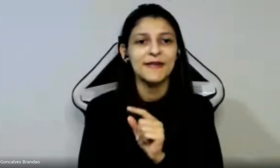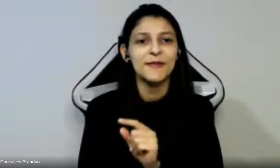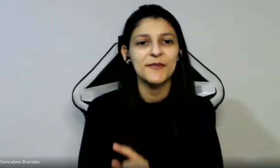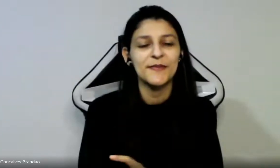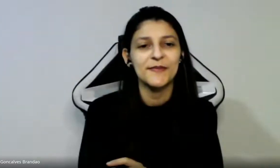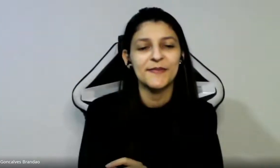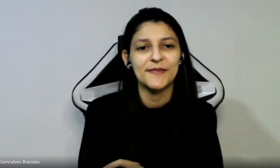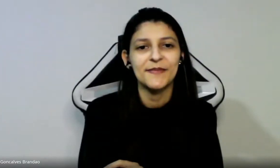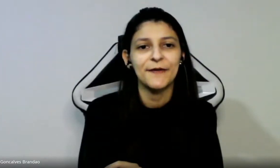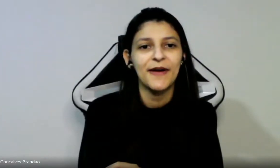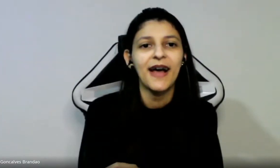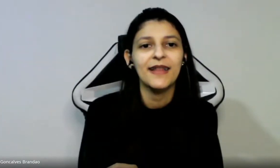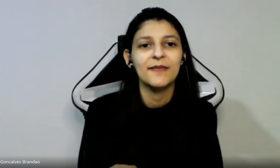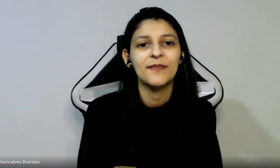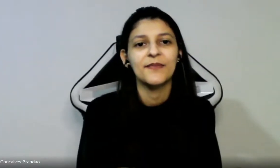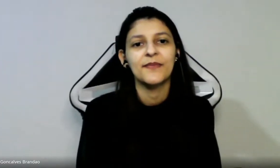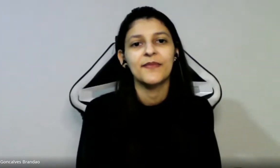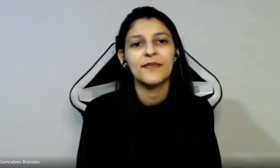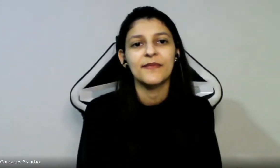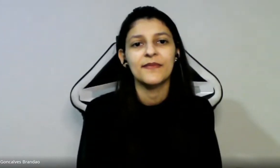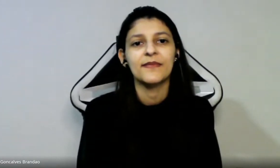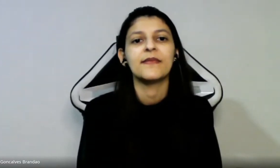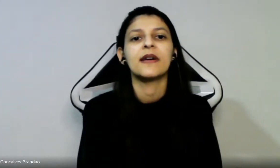de fazer uma fala.